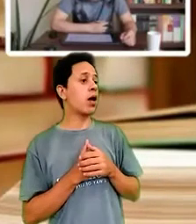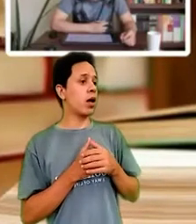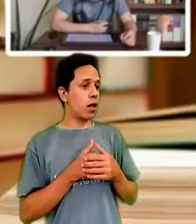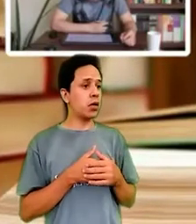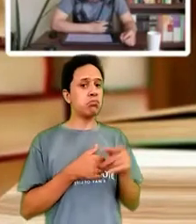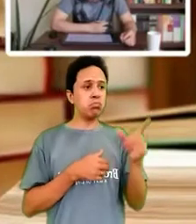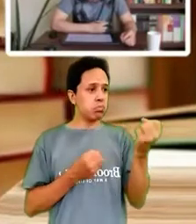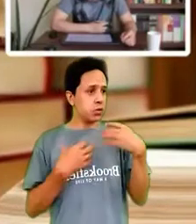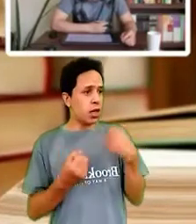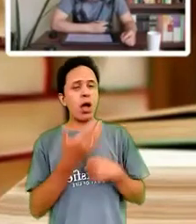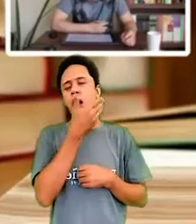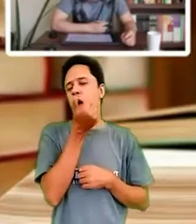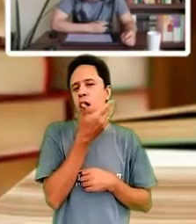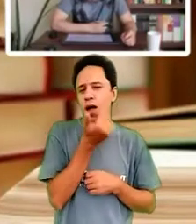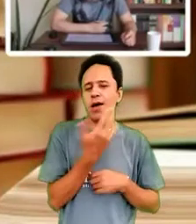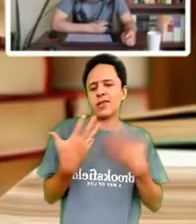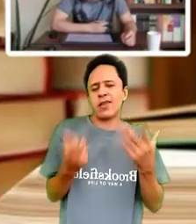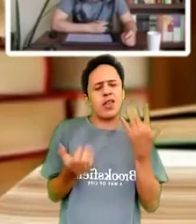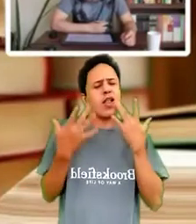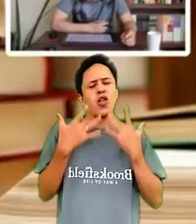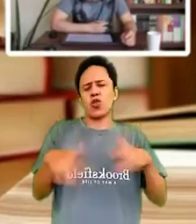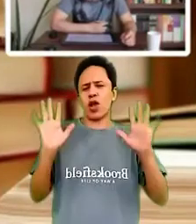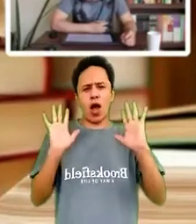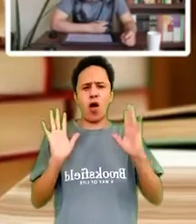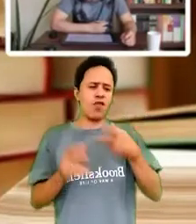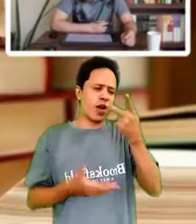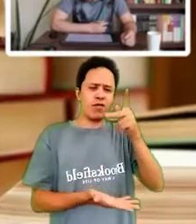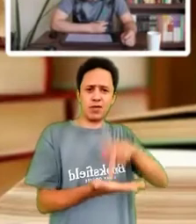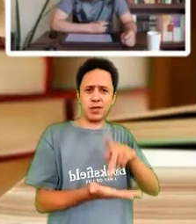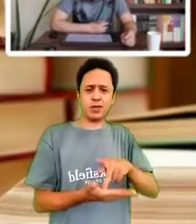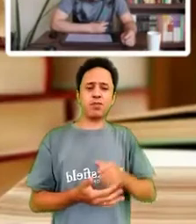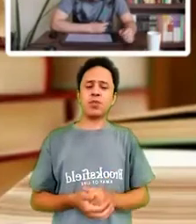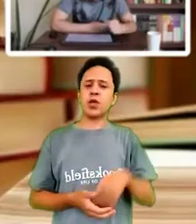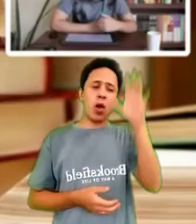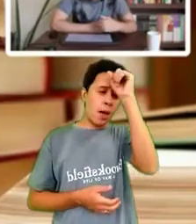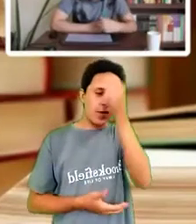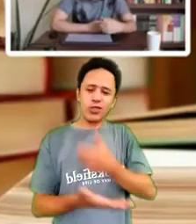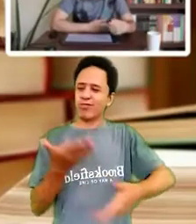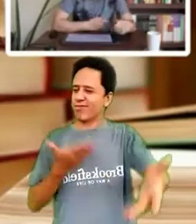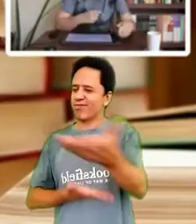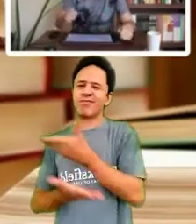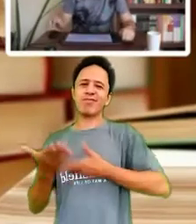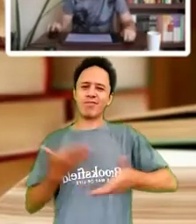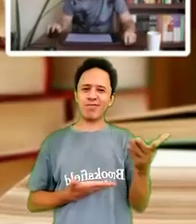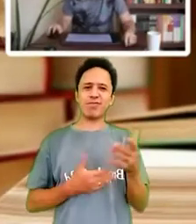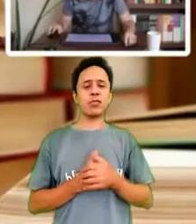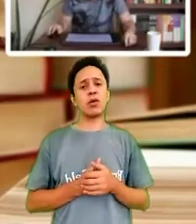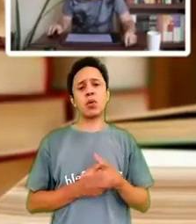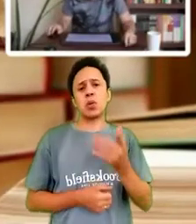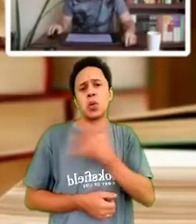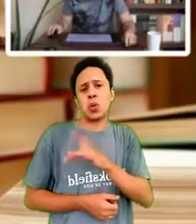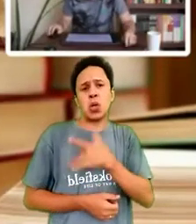parte nos comentários. Tudo com naturalidade e franqueza. Aprendi muito com os amigos e